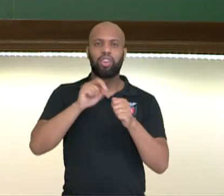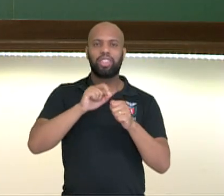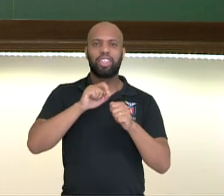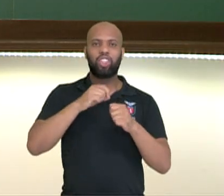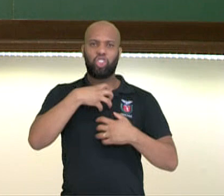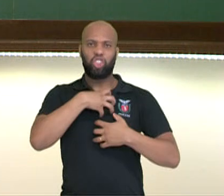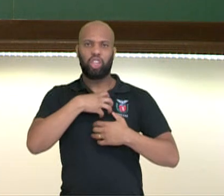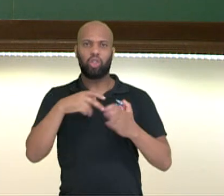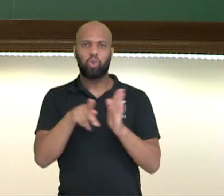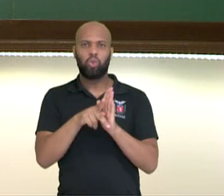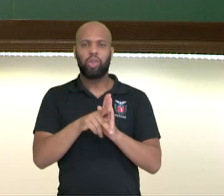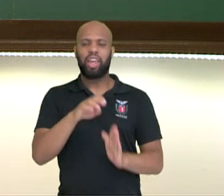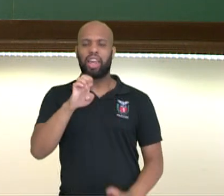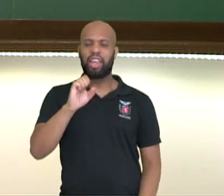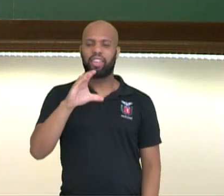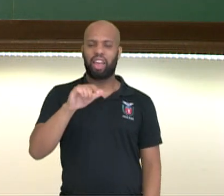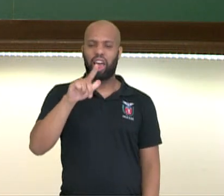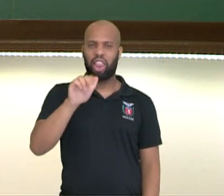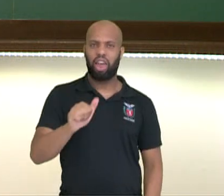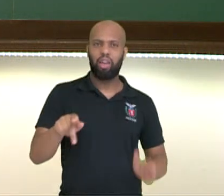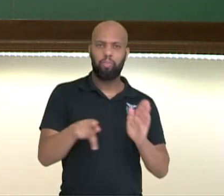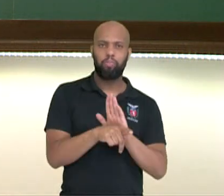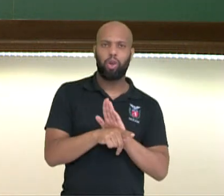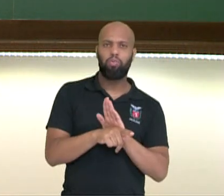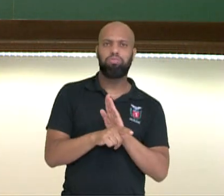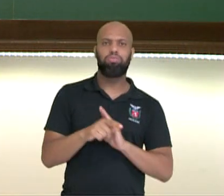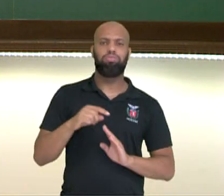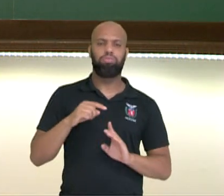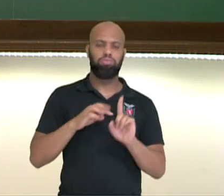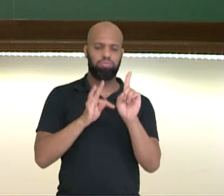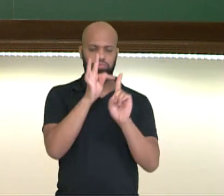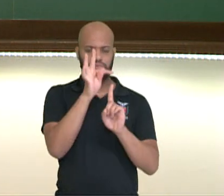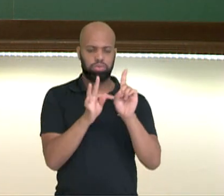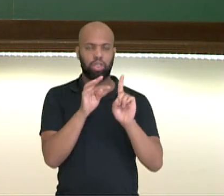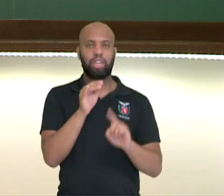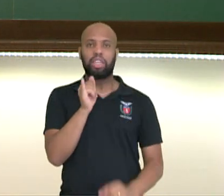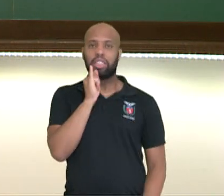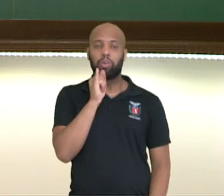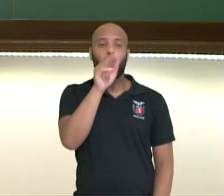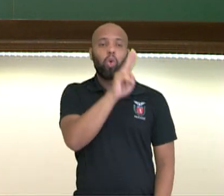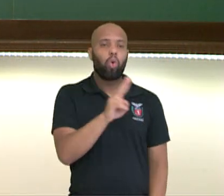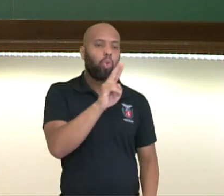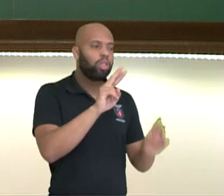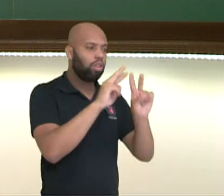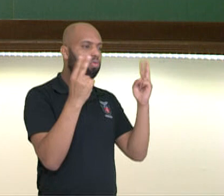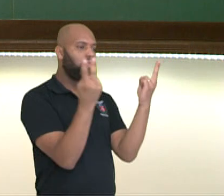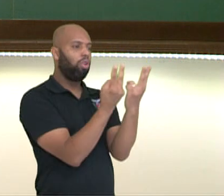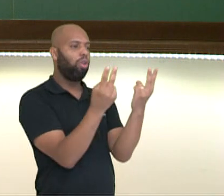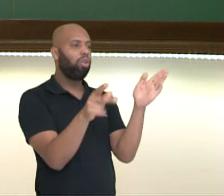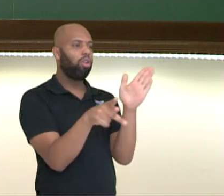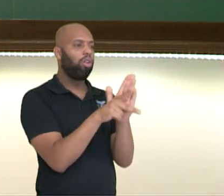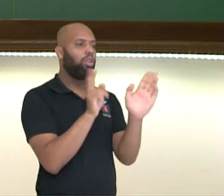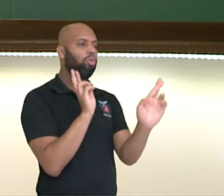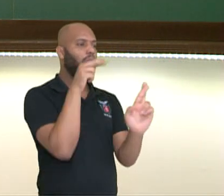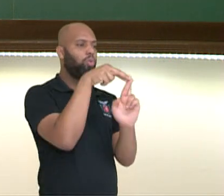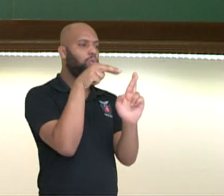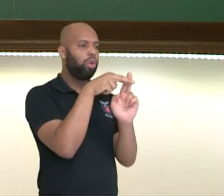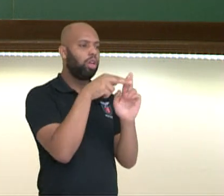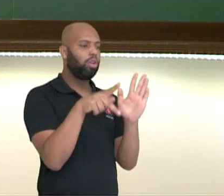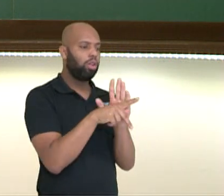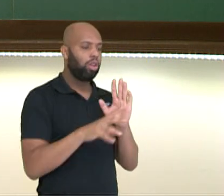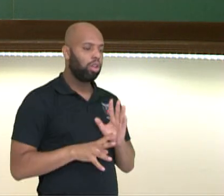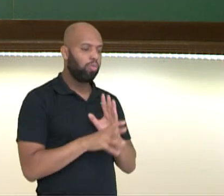térmica. O que é uma escala térmica? É você usar o volume como referência para medir